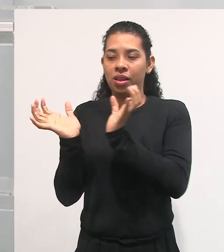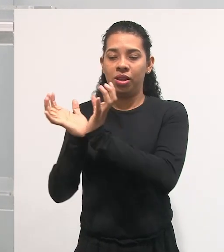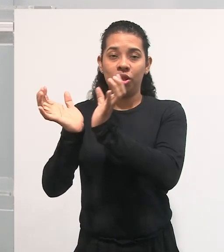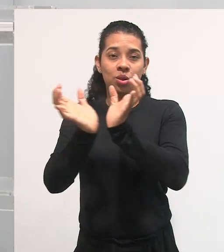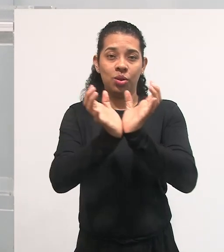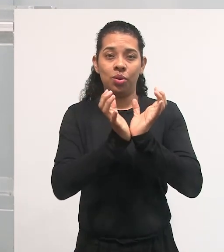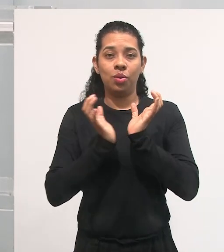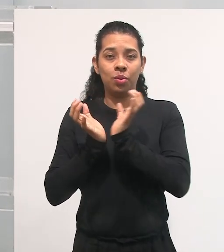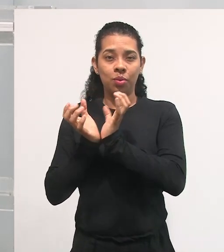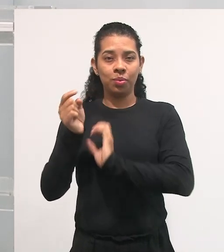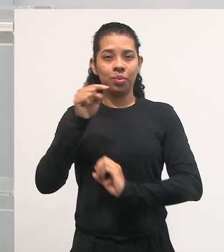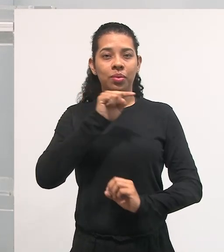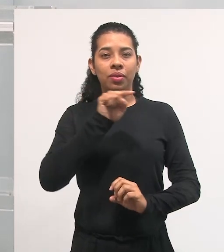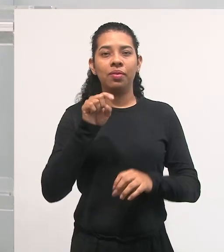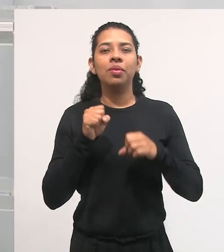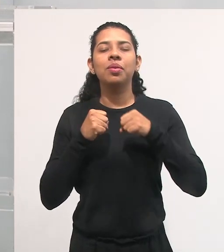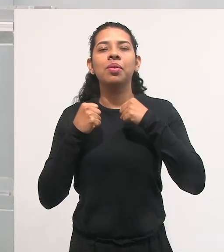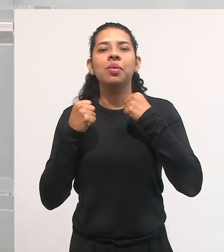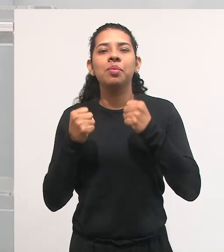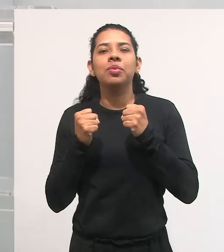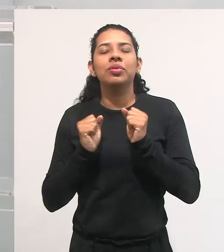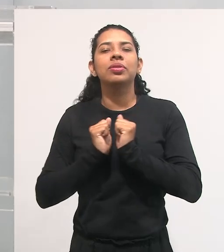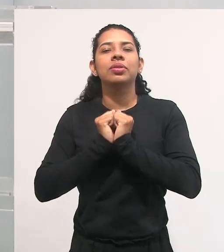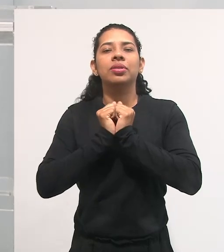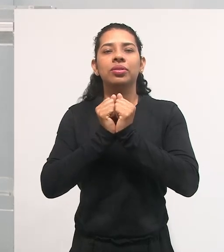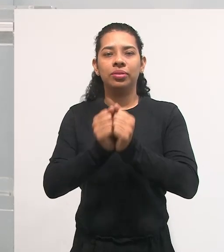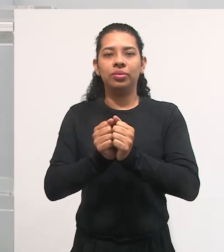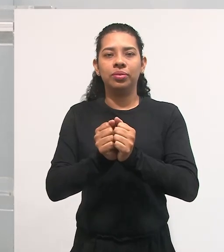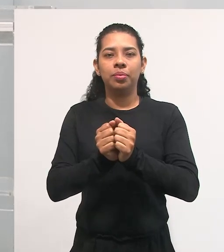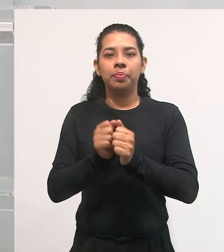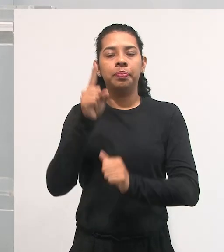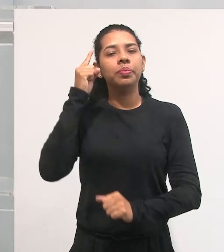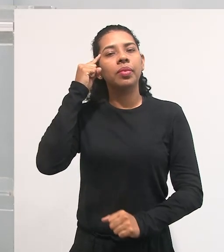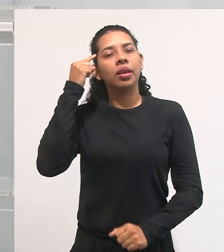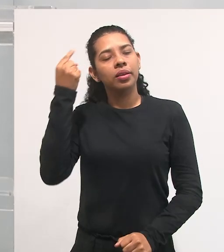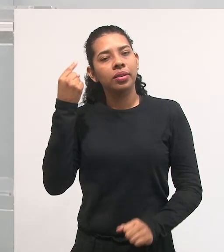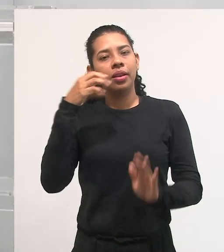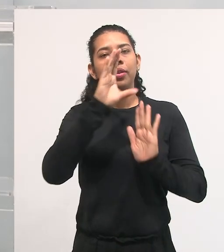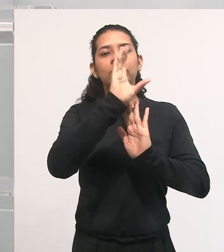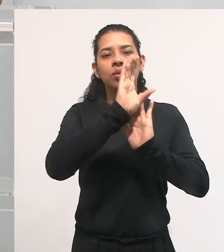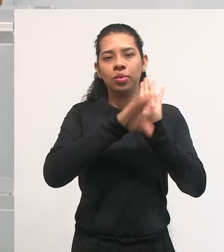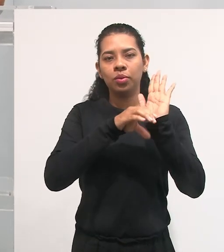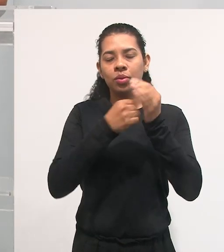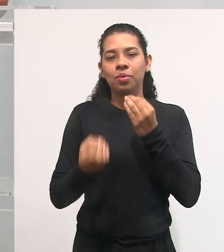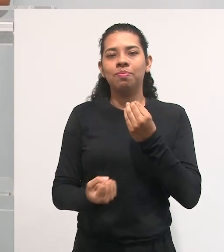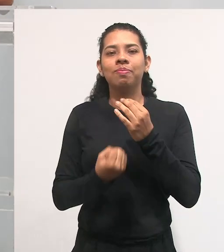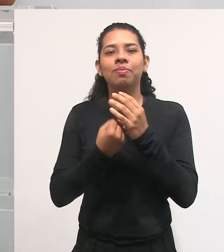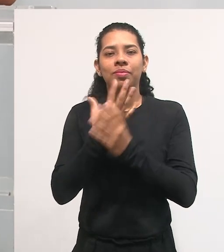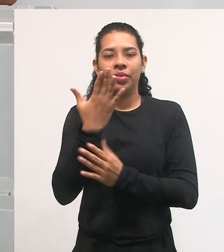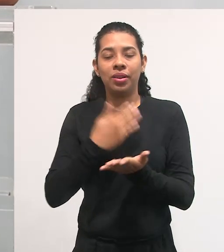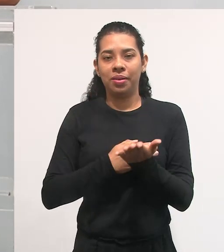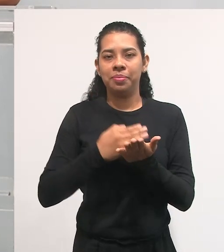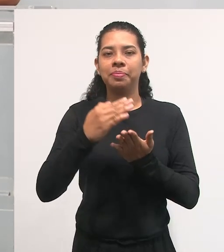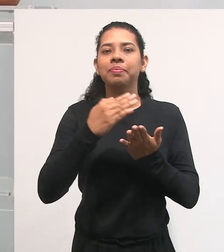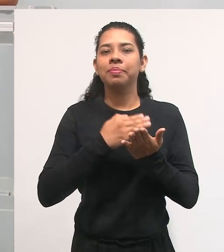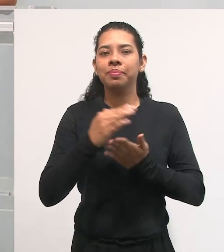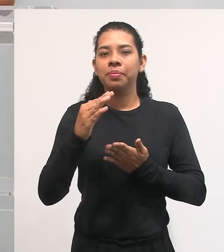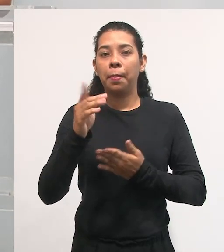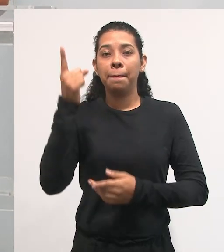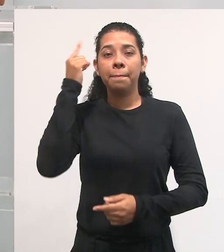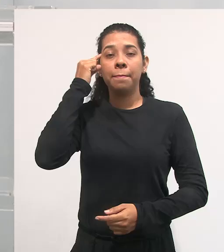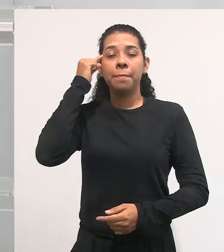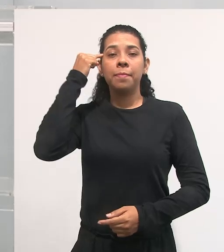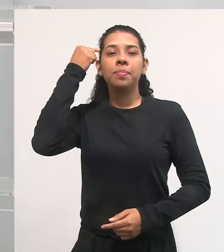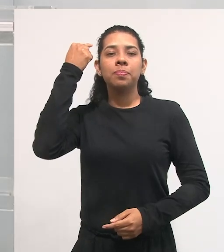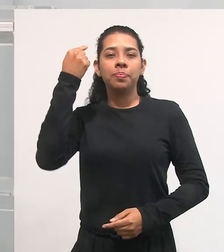para que você viva em comunidade para que você possa estar nesse coletivo e a ideia de currículo então nasceu dessa